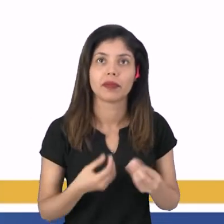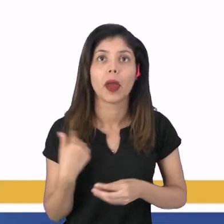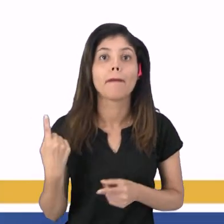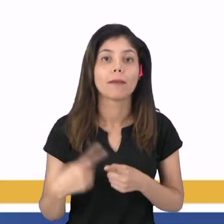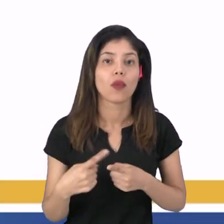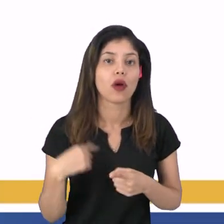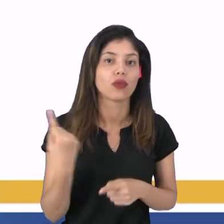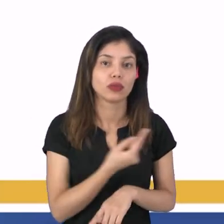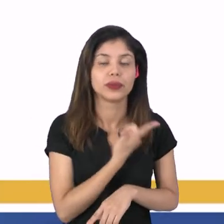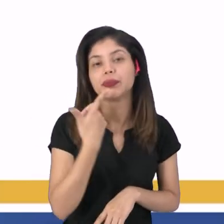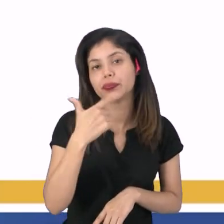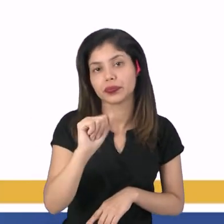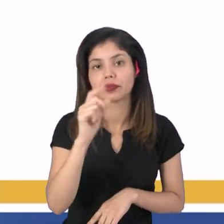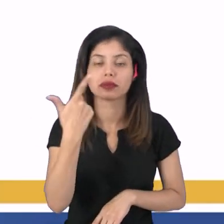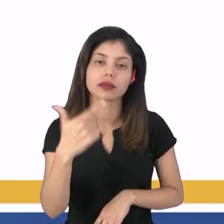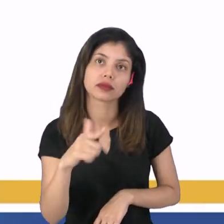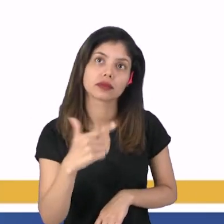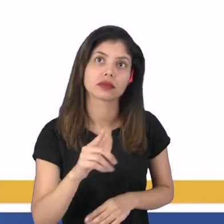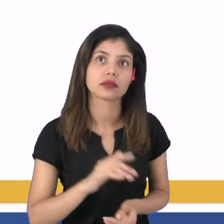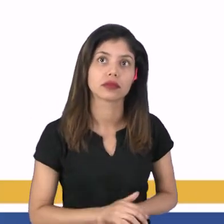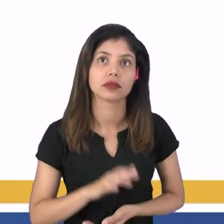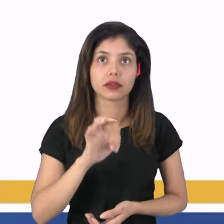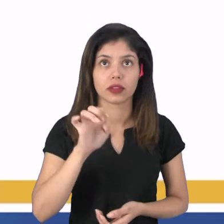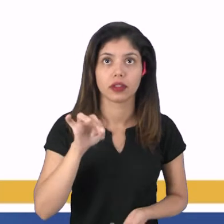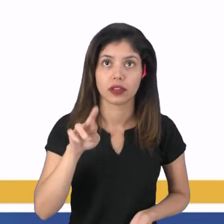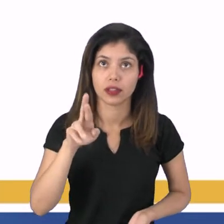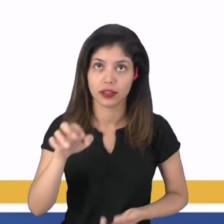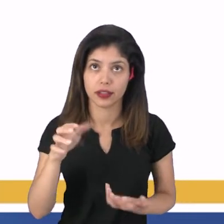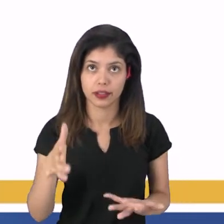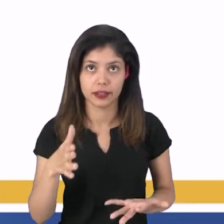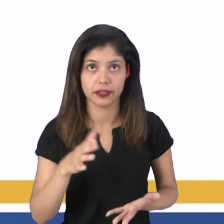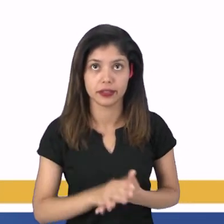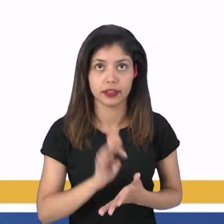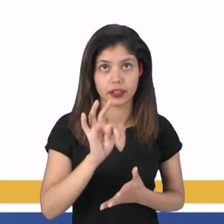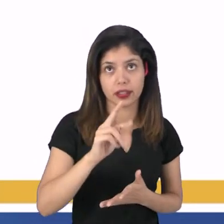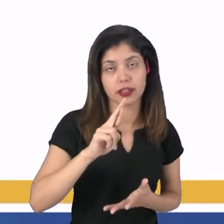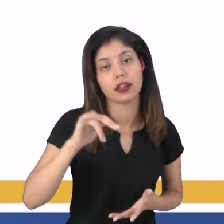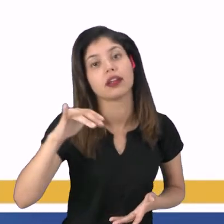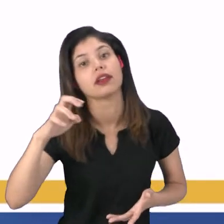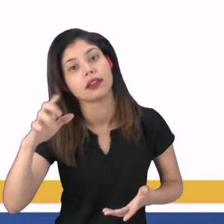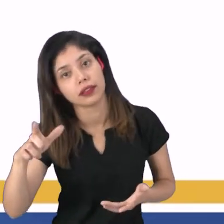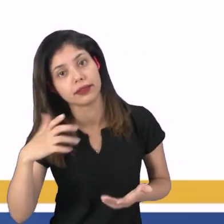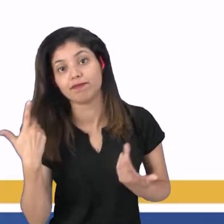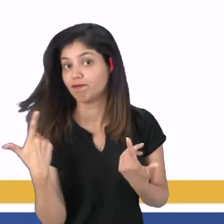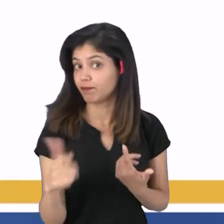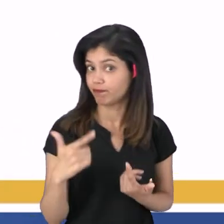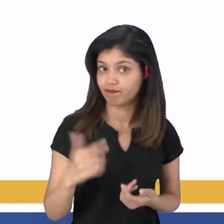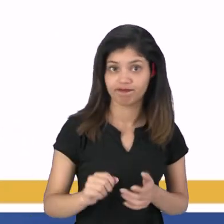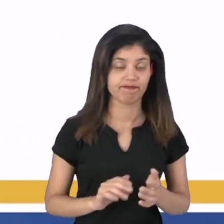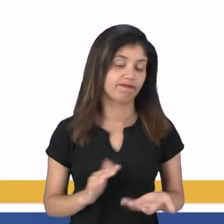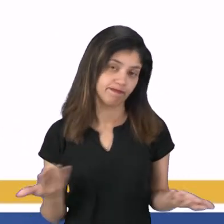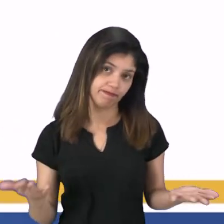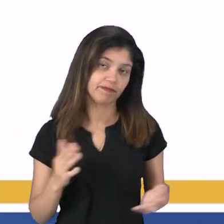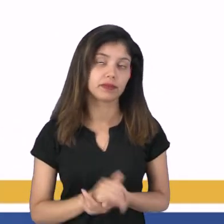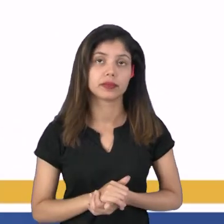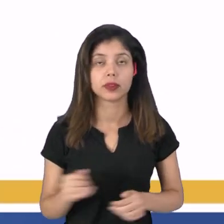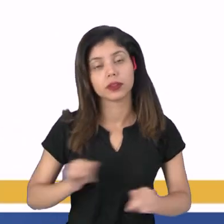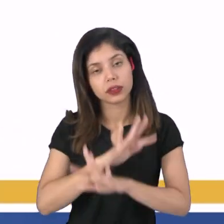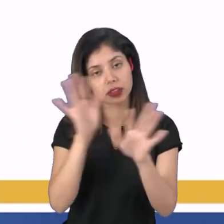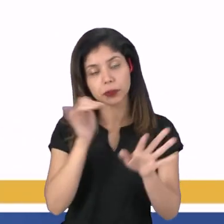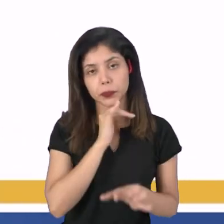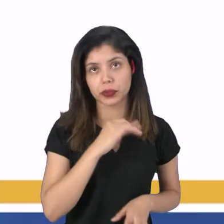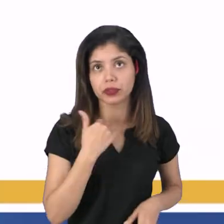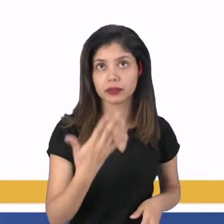nossa língua não existem as palavras entrister nem tristecer. Tá? Então, esse exemplo vai clarear melhor